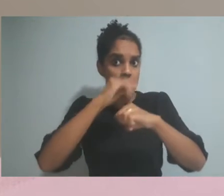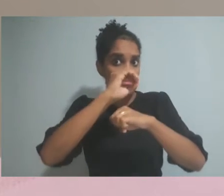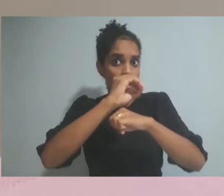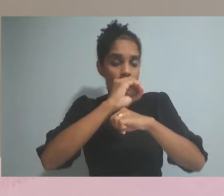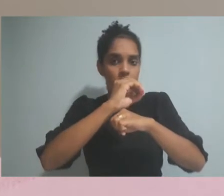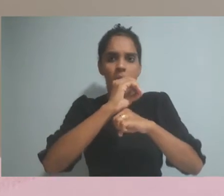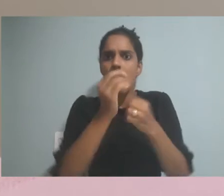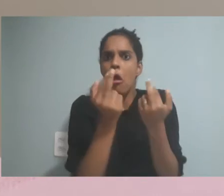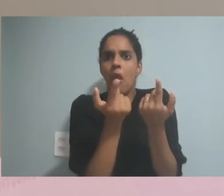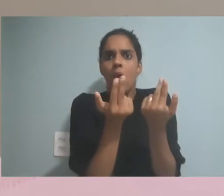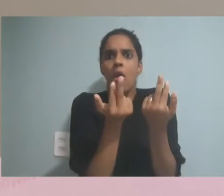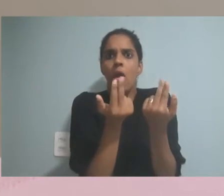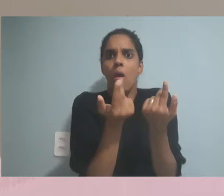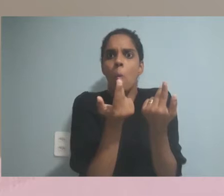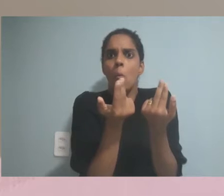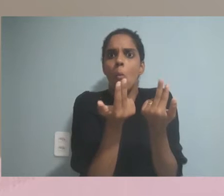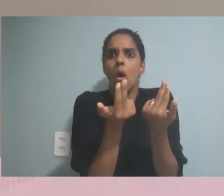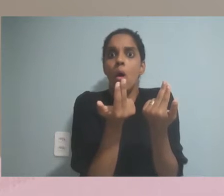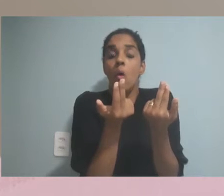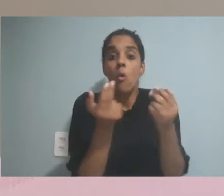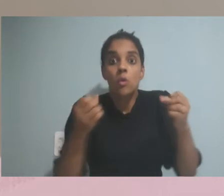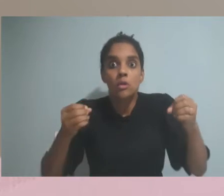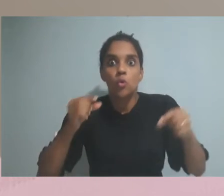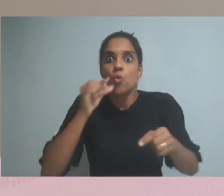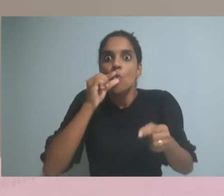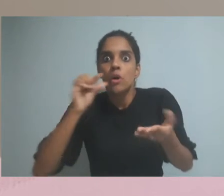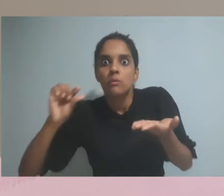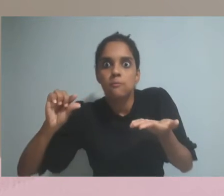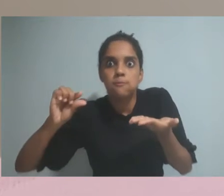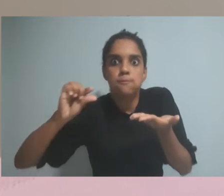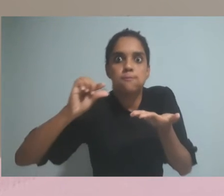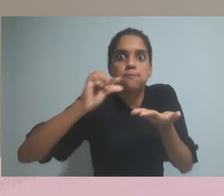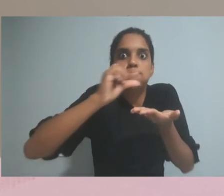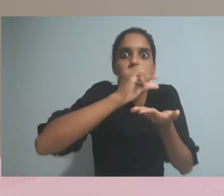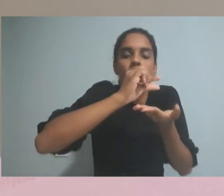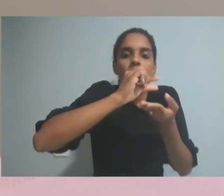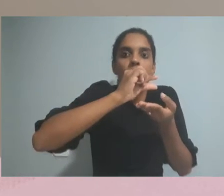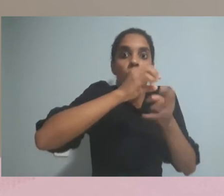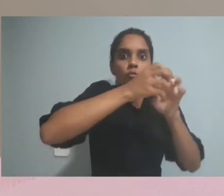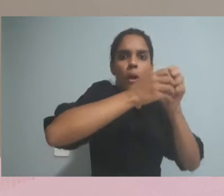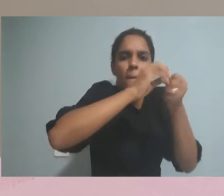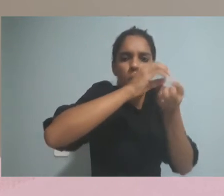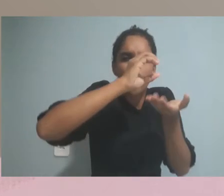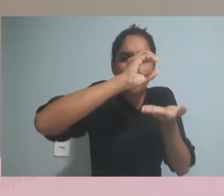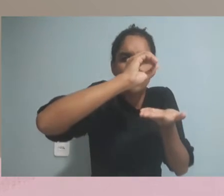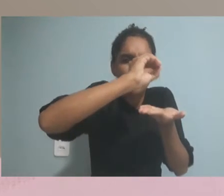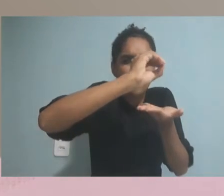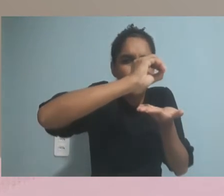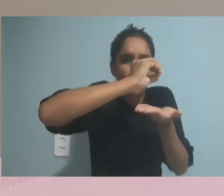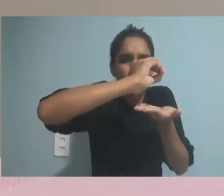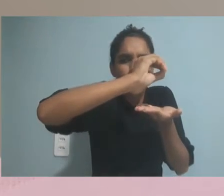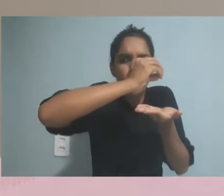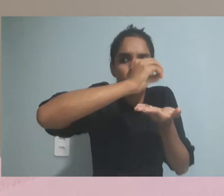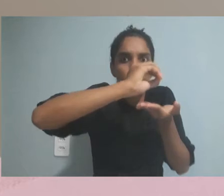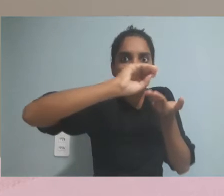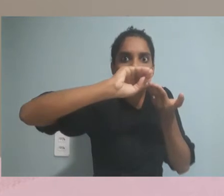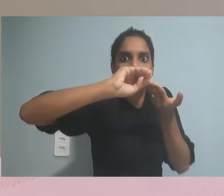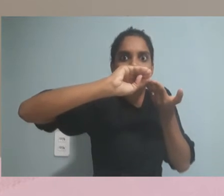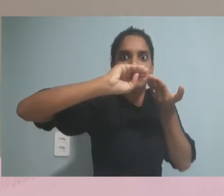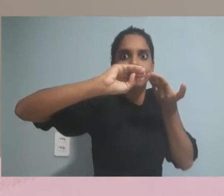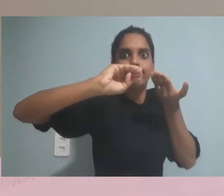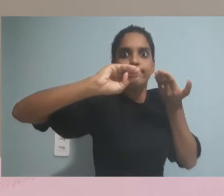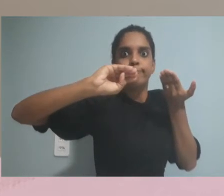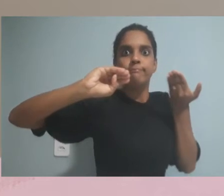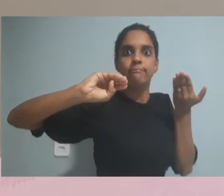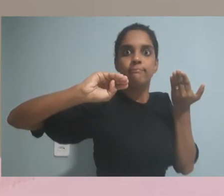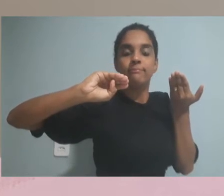negativas da esfera inicialmente são iguais. Então, quando aproximamos o canudo carregado da esfera de alumínio, ocorre uma